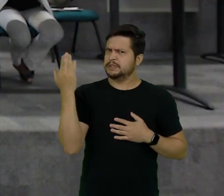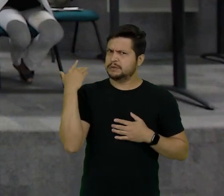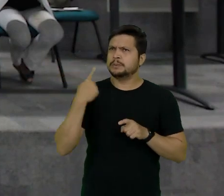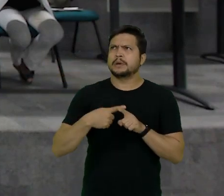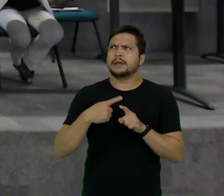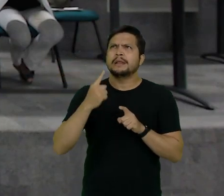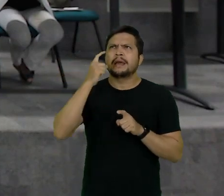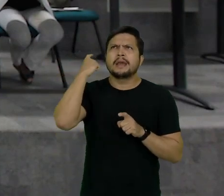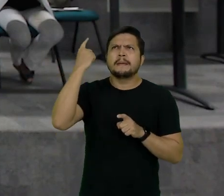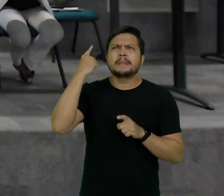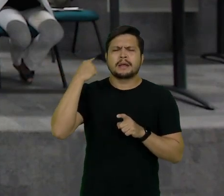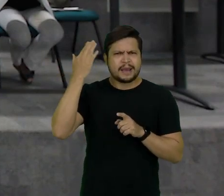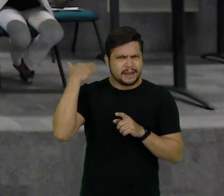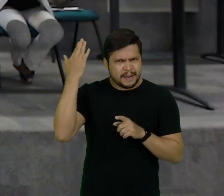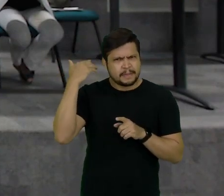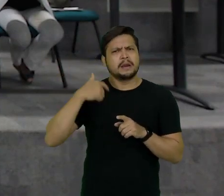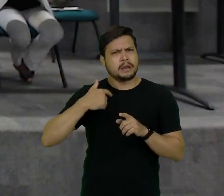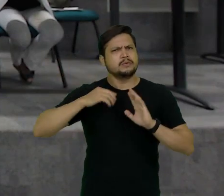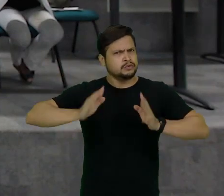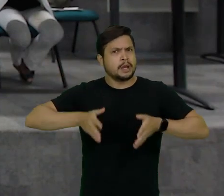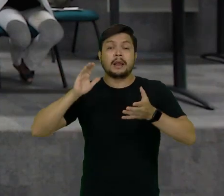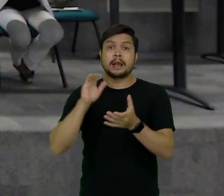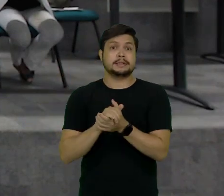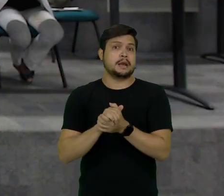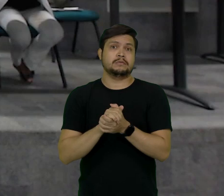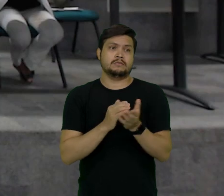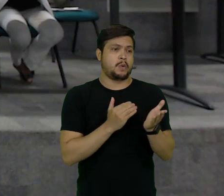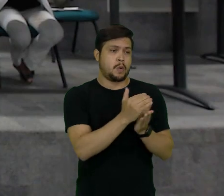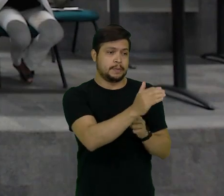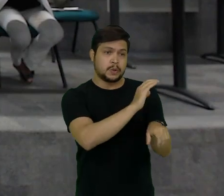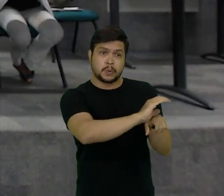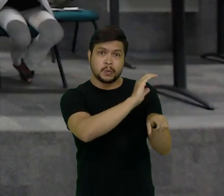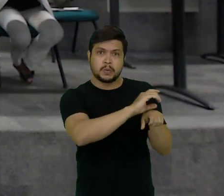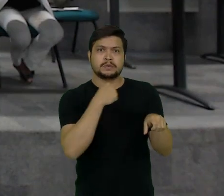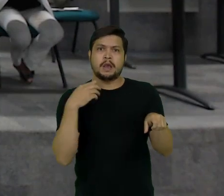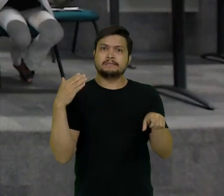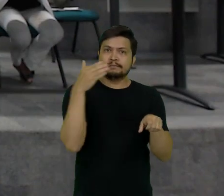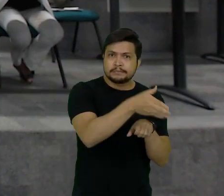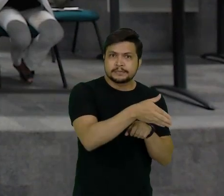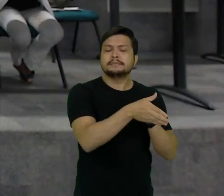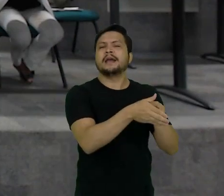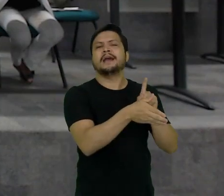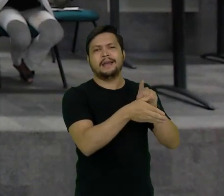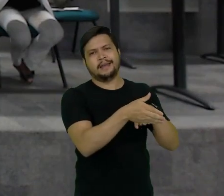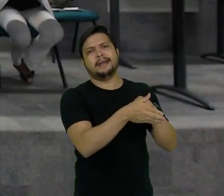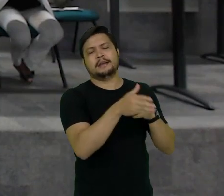eu já era casado. Por incrível que pareça, 30 anos é o mesmo tempo que eu tenho de casado, né?